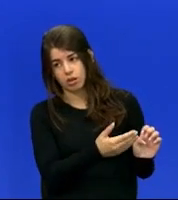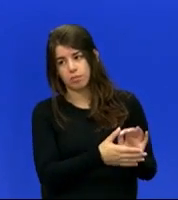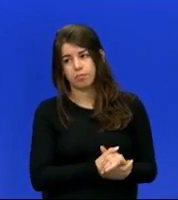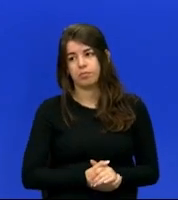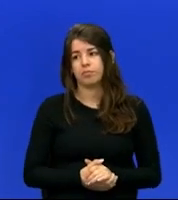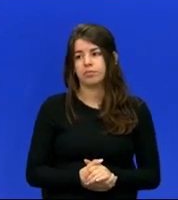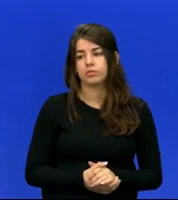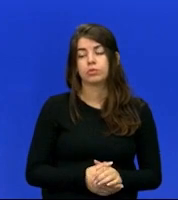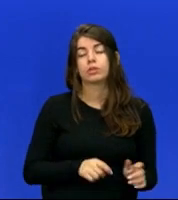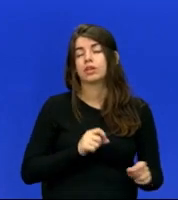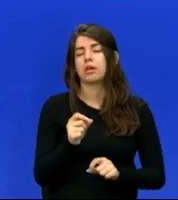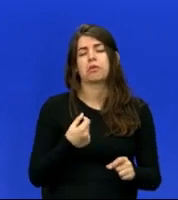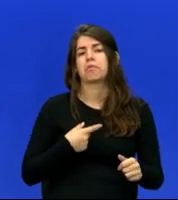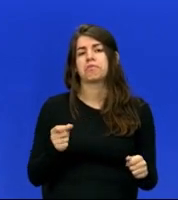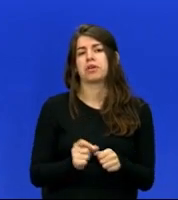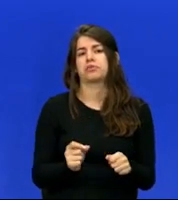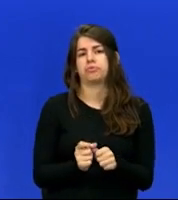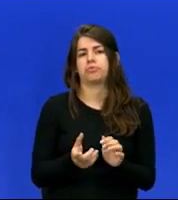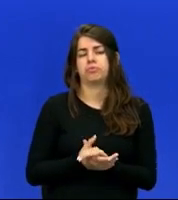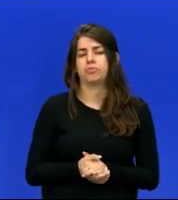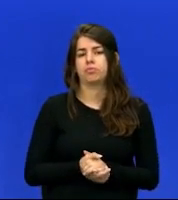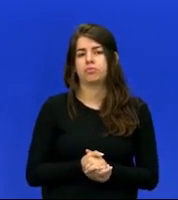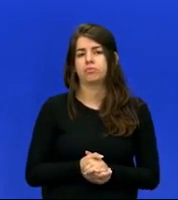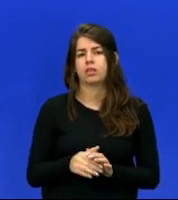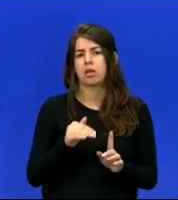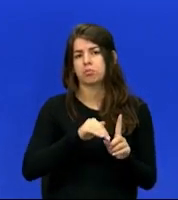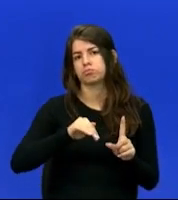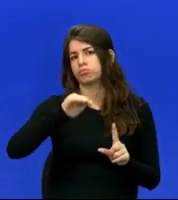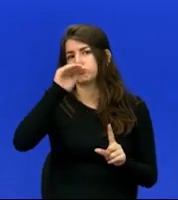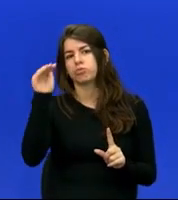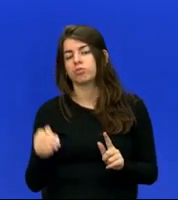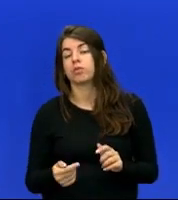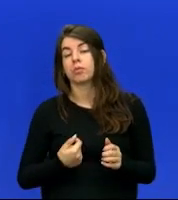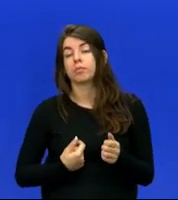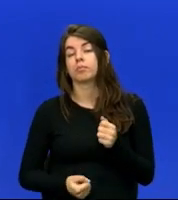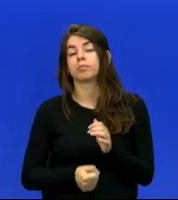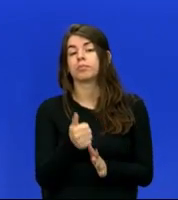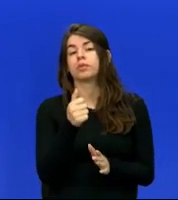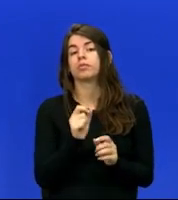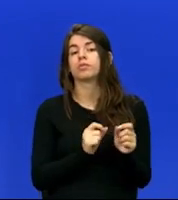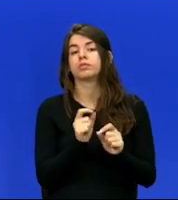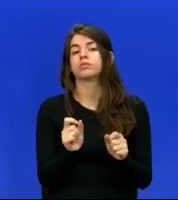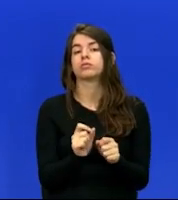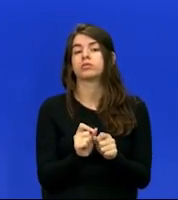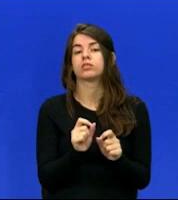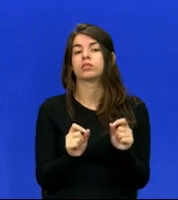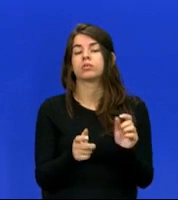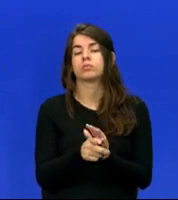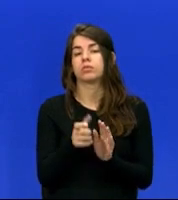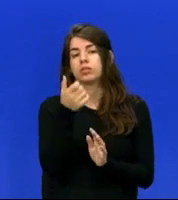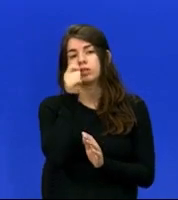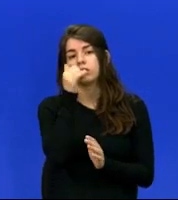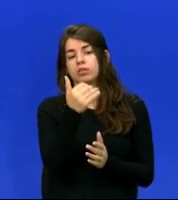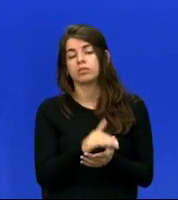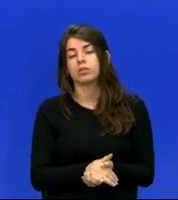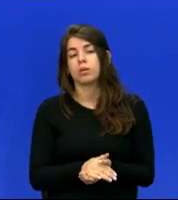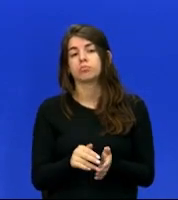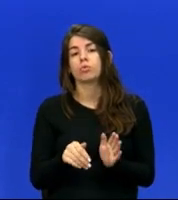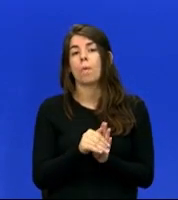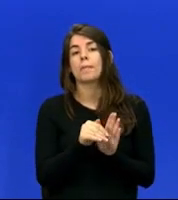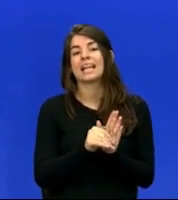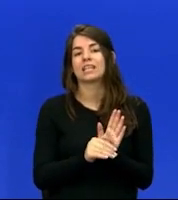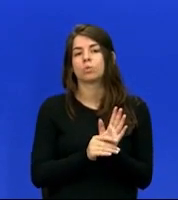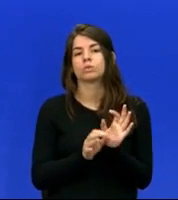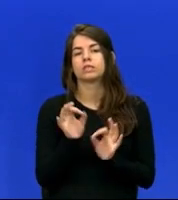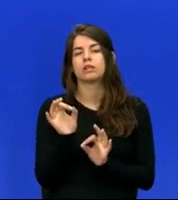Então, o que eu faço nessa curva? Eu vou estar fazendo a